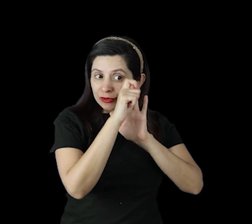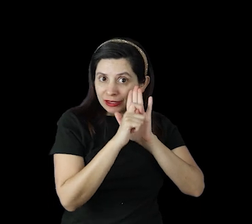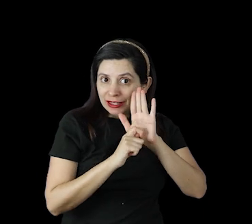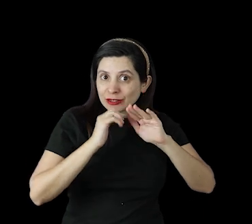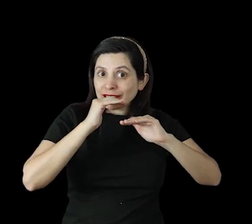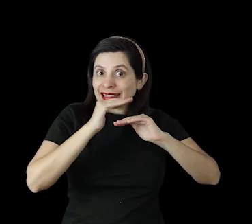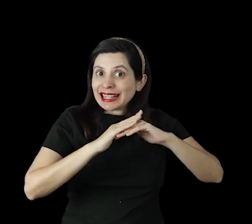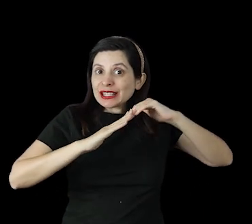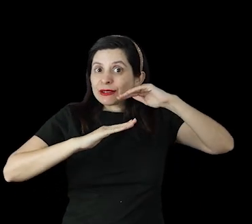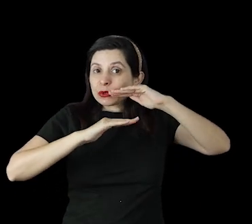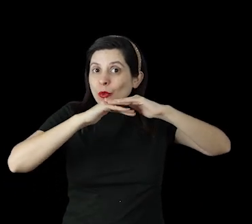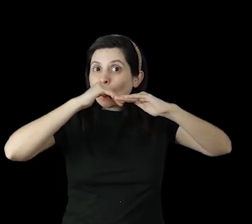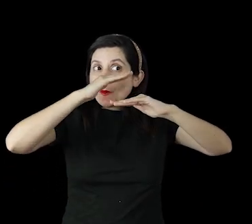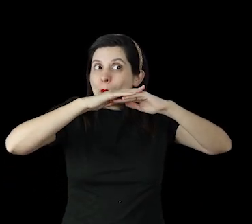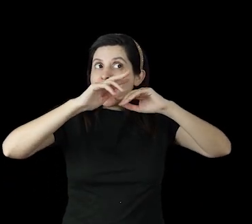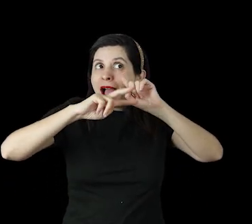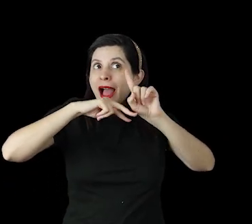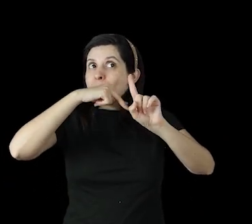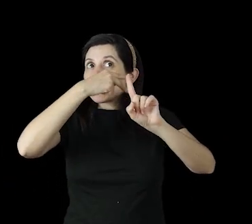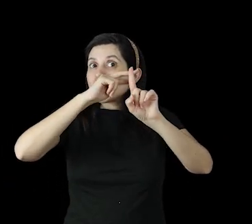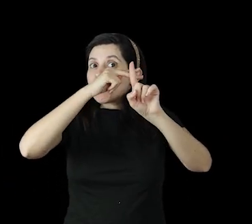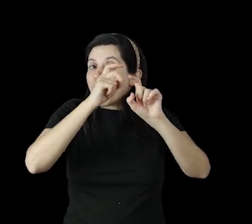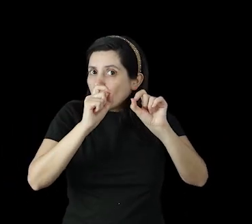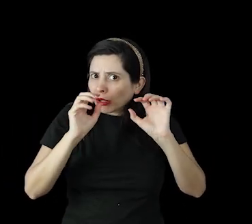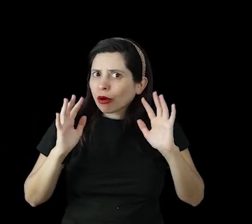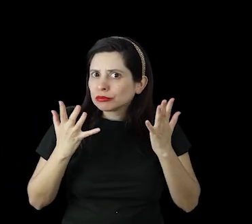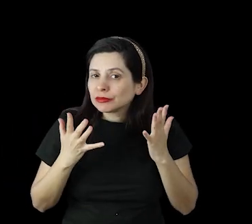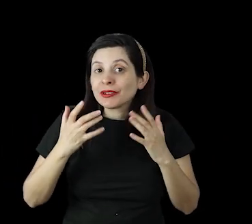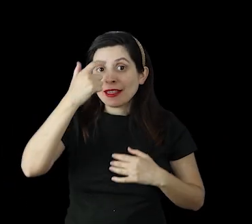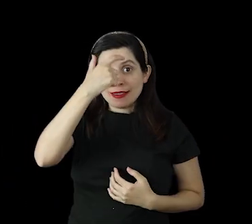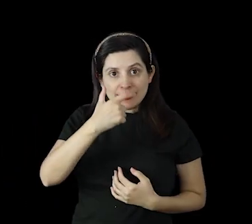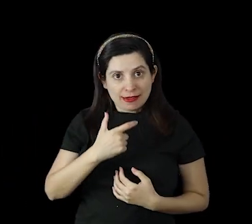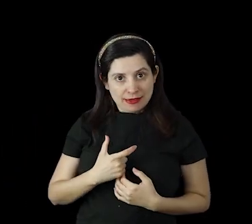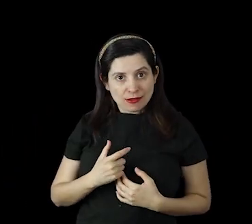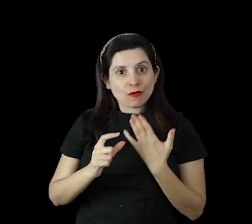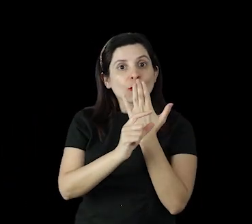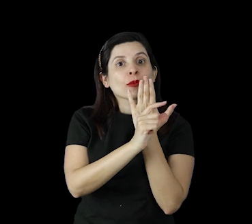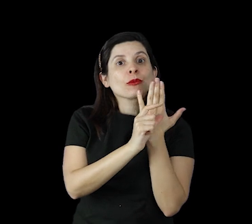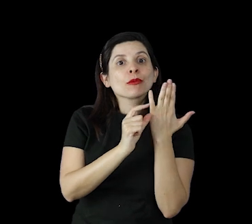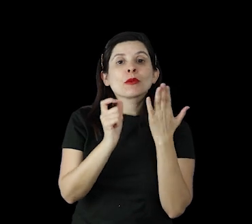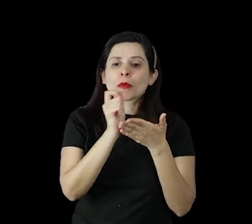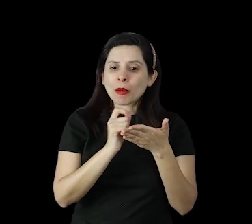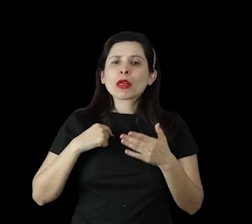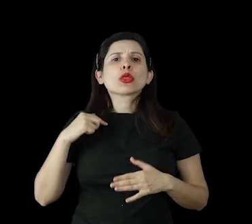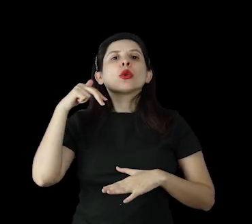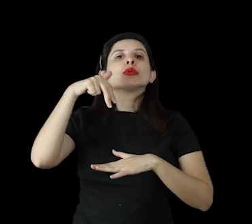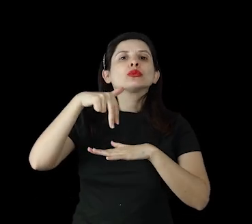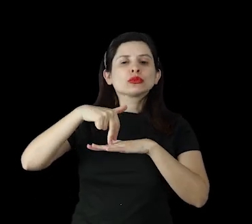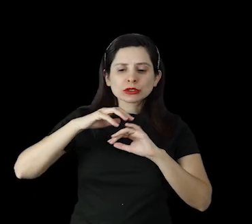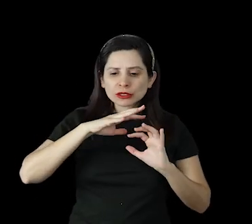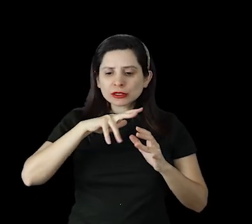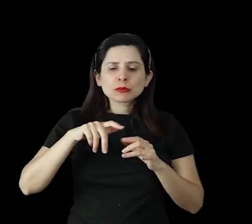eu vi é o que aconteceu, né, mas eu como escritora estou nesse mundo para fabular